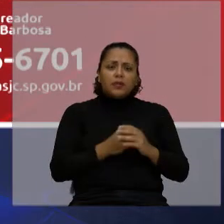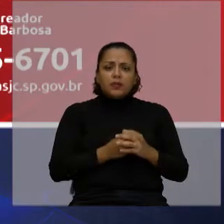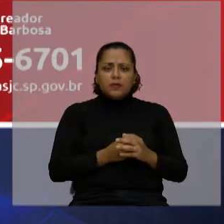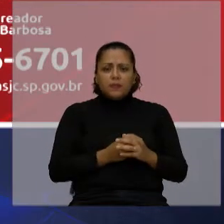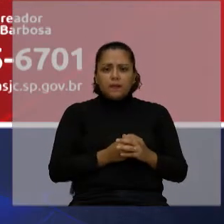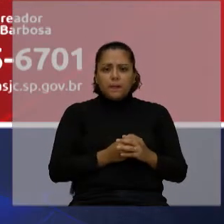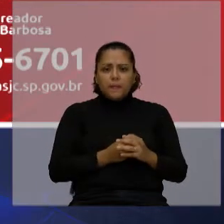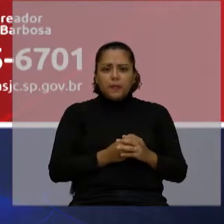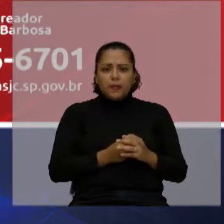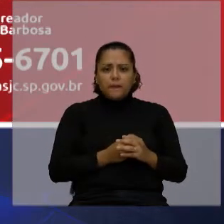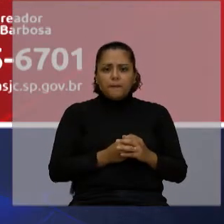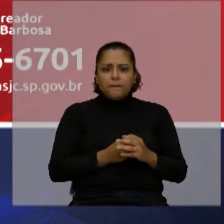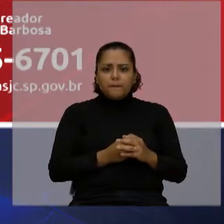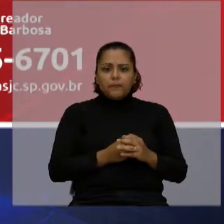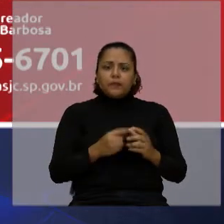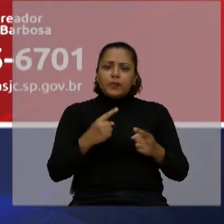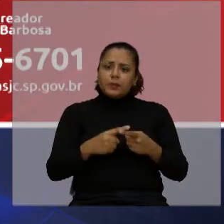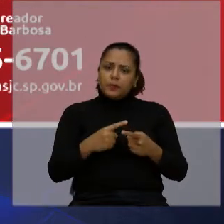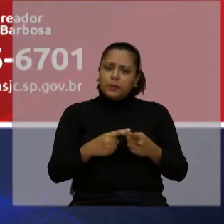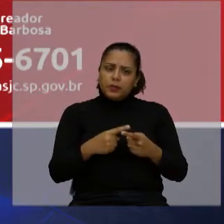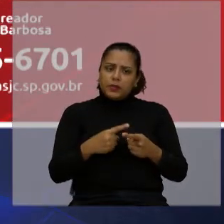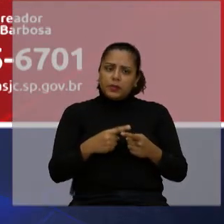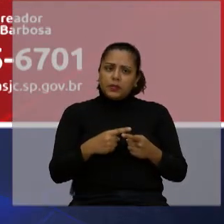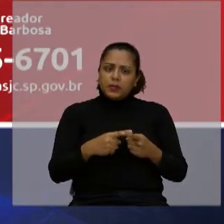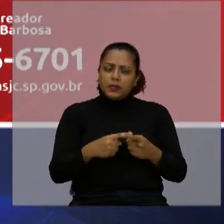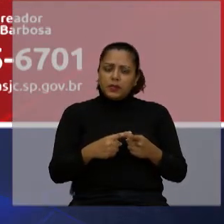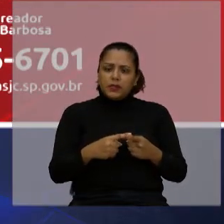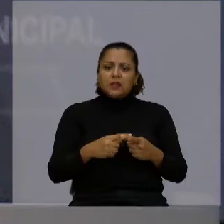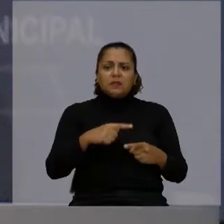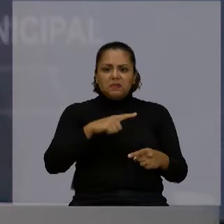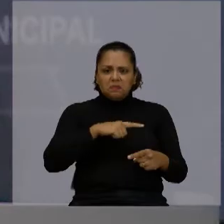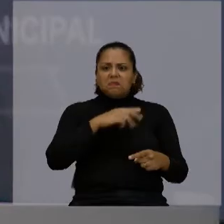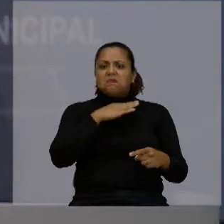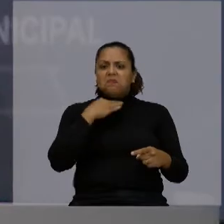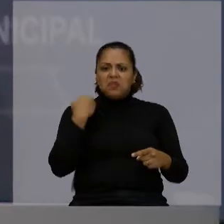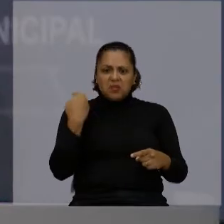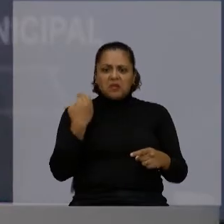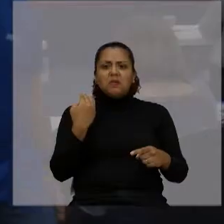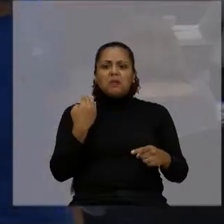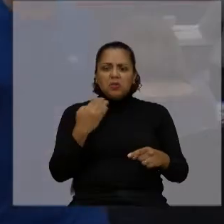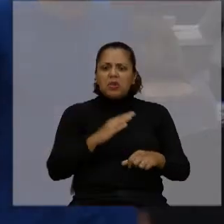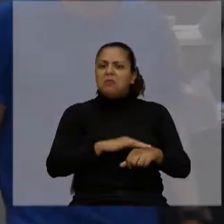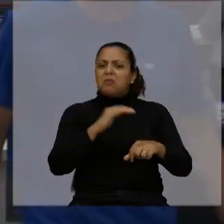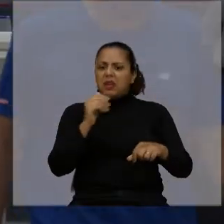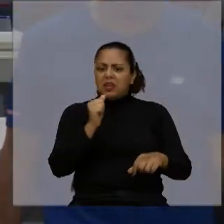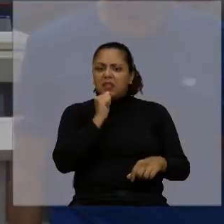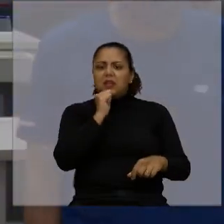Próximo. Porque muitas mais mortes virão por aí. Muito obrigado.